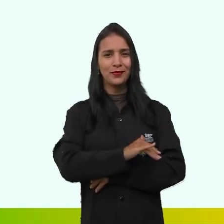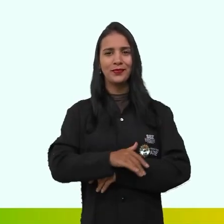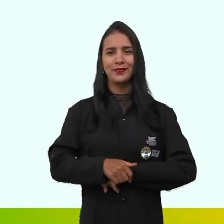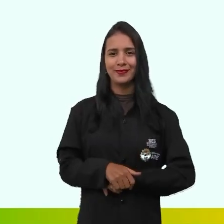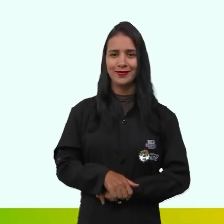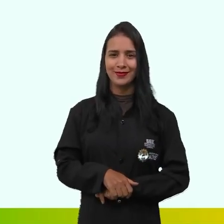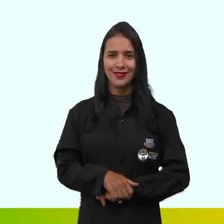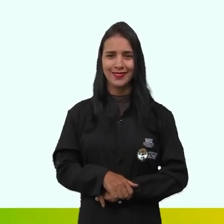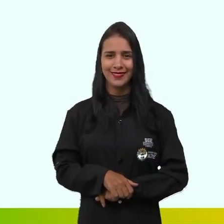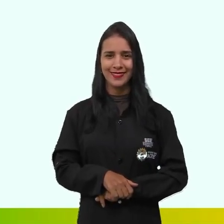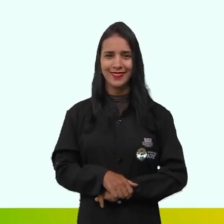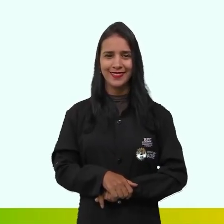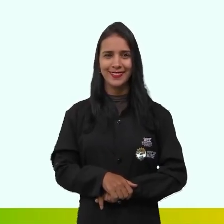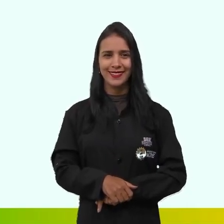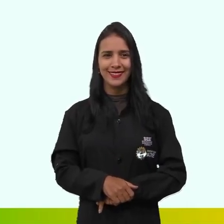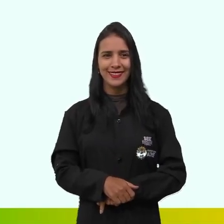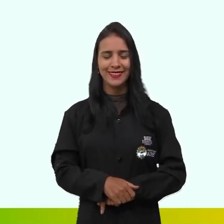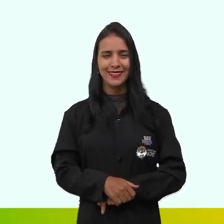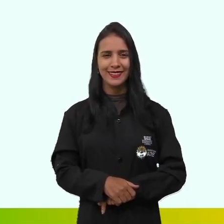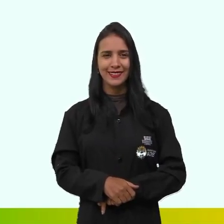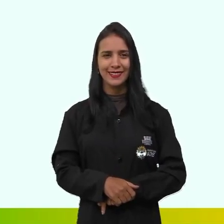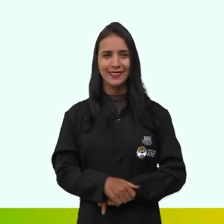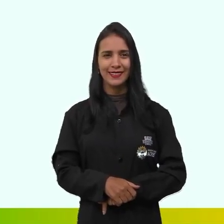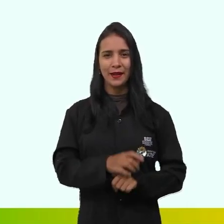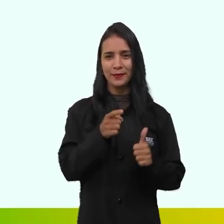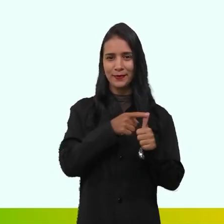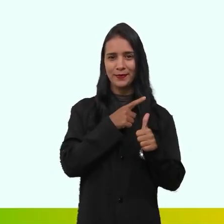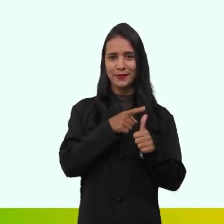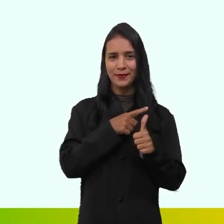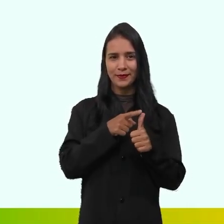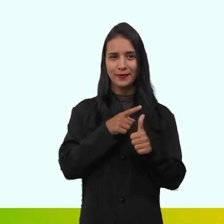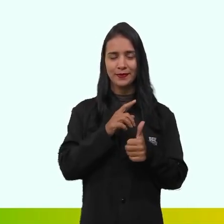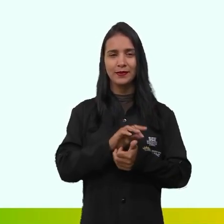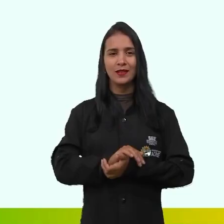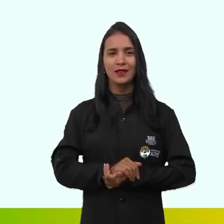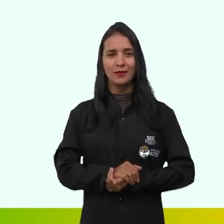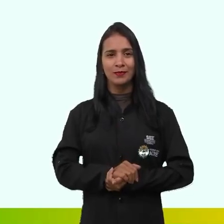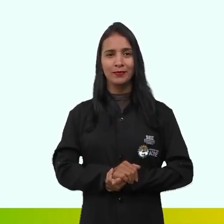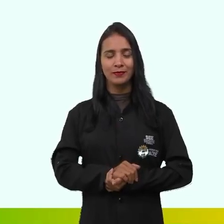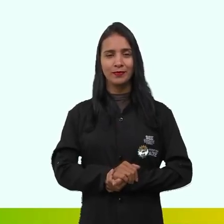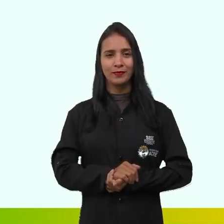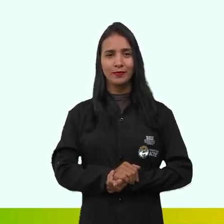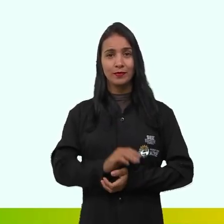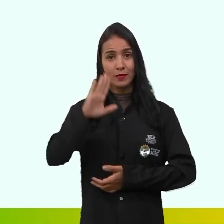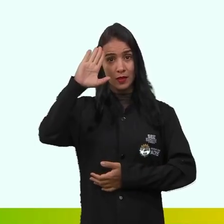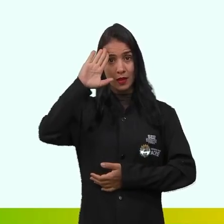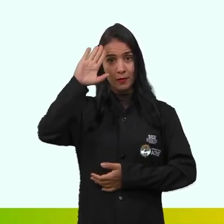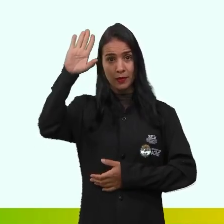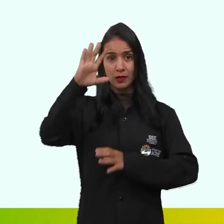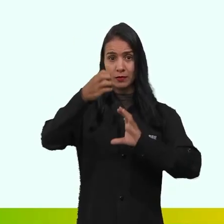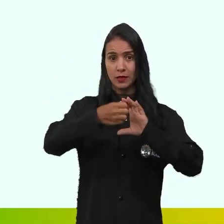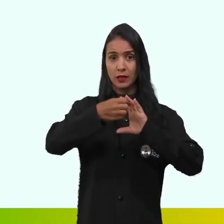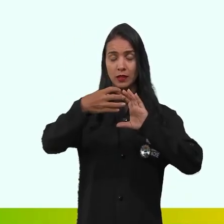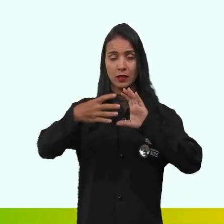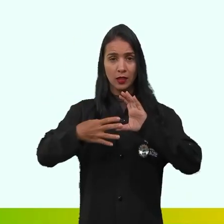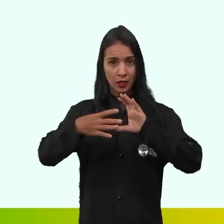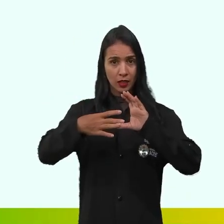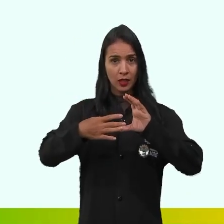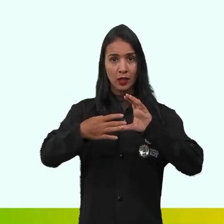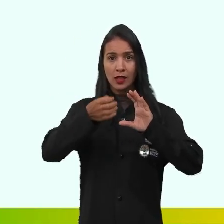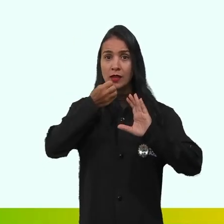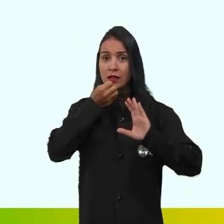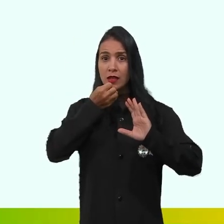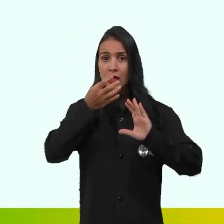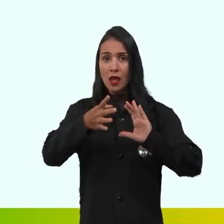aí comigo na tela, tá? A questão 1 diz o seguinte: um dos principais fatores que favorecem